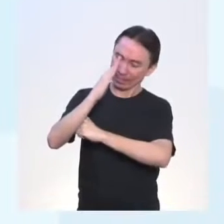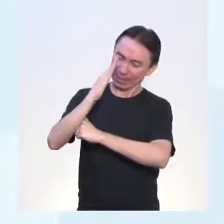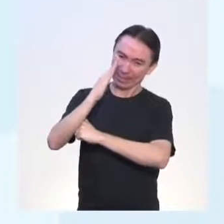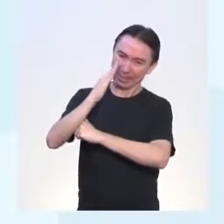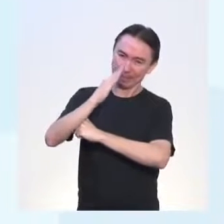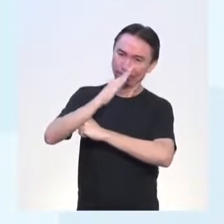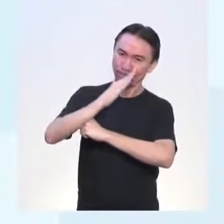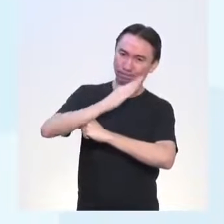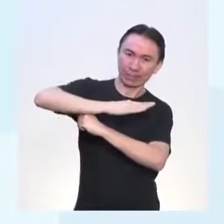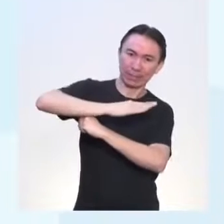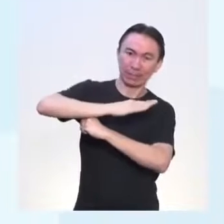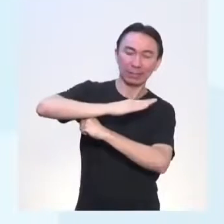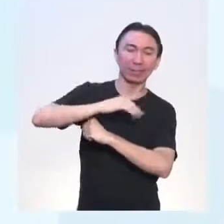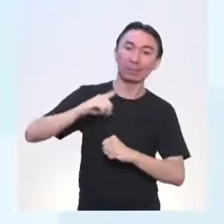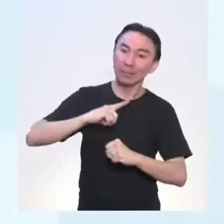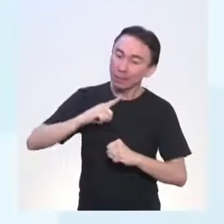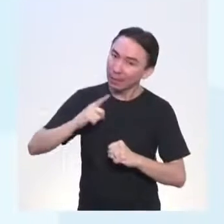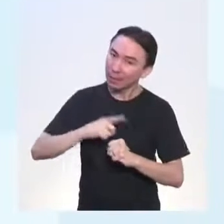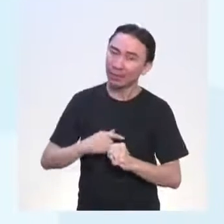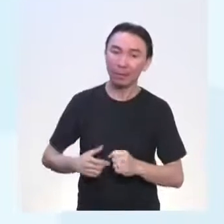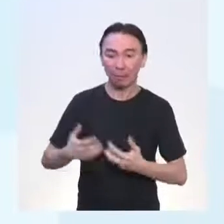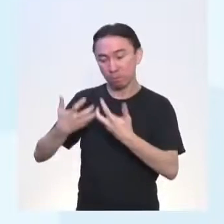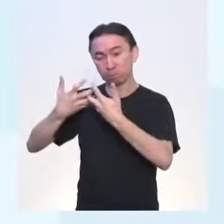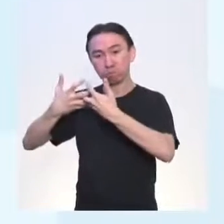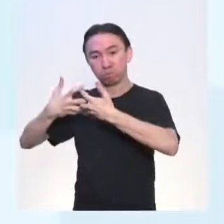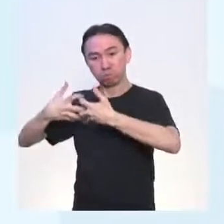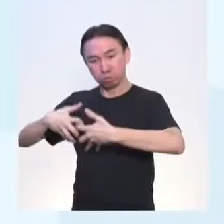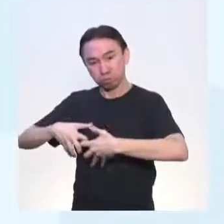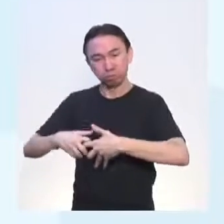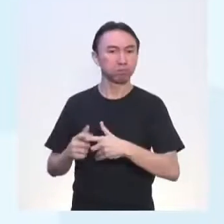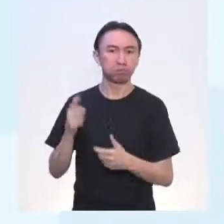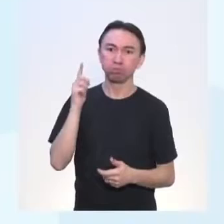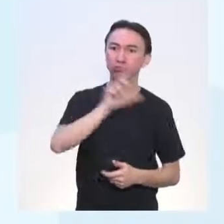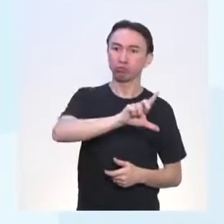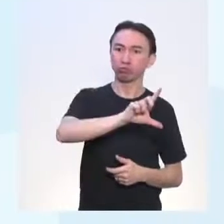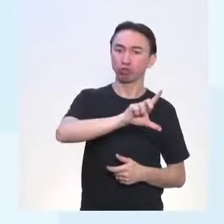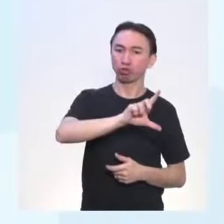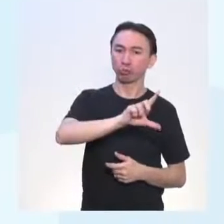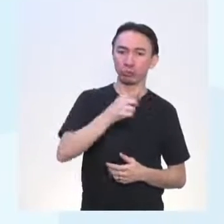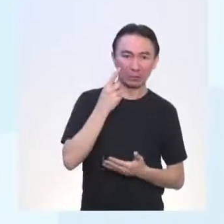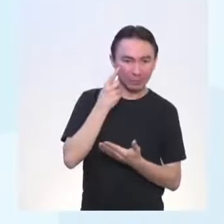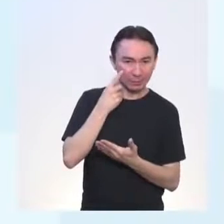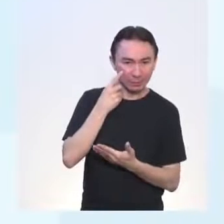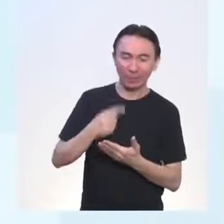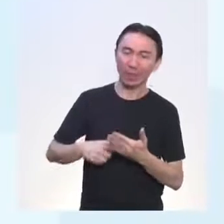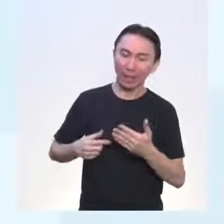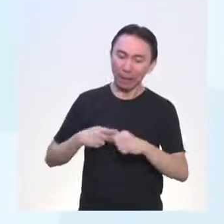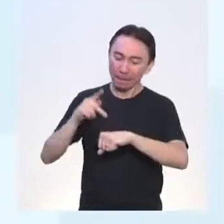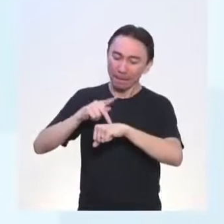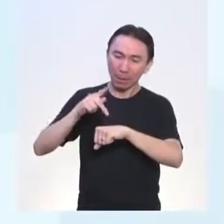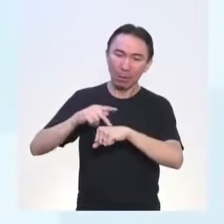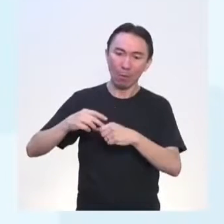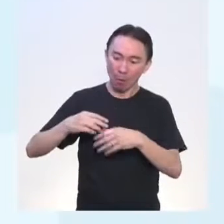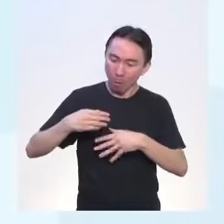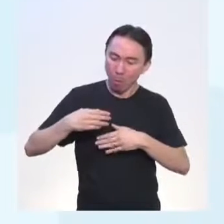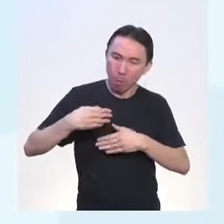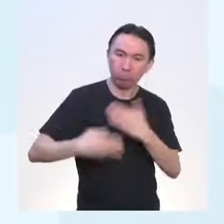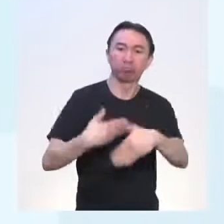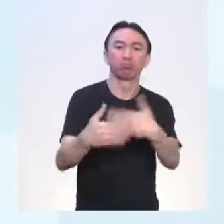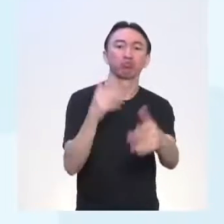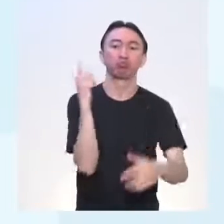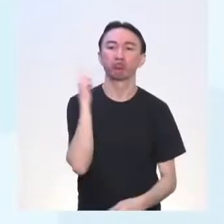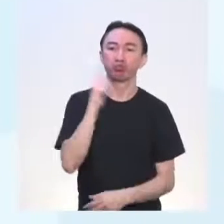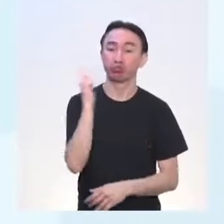com vantagem mecânica e fazer uma pedra rolar aí, né? Esse é um tipo de alavanca típico